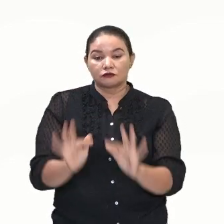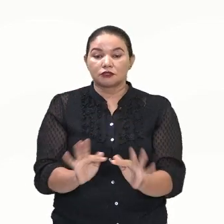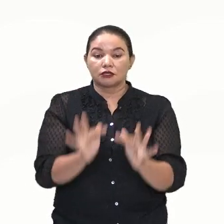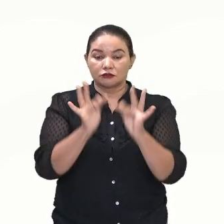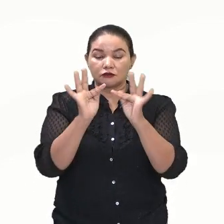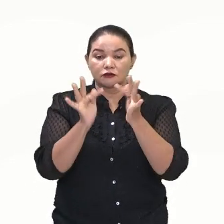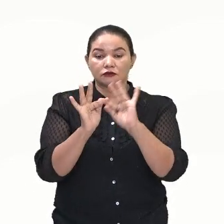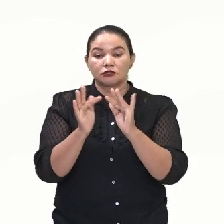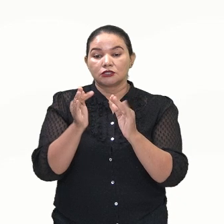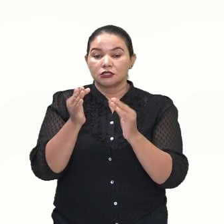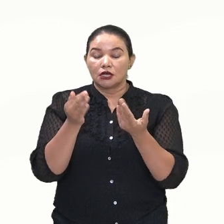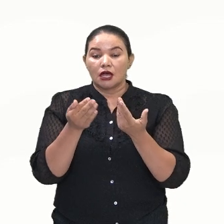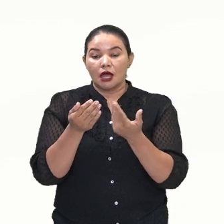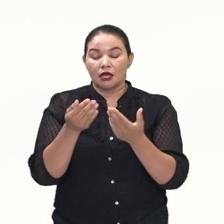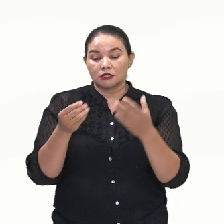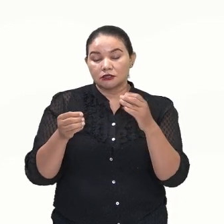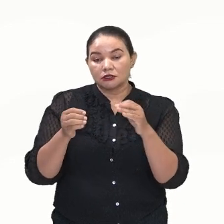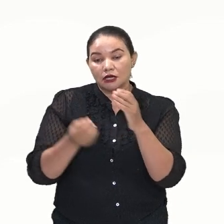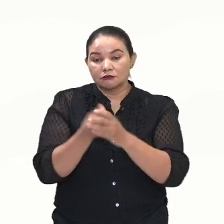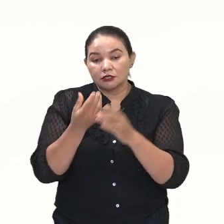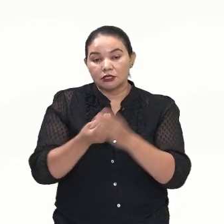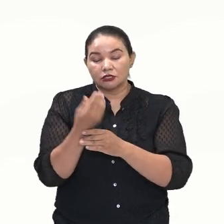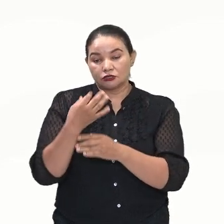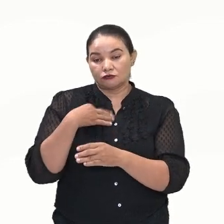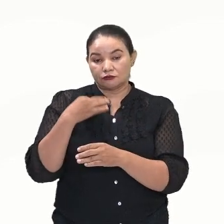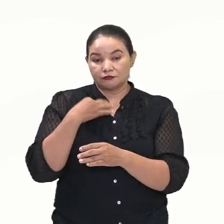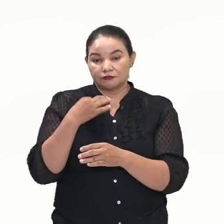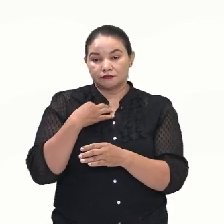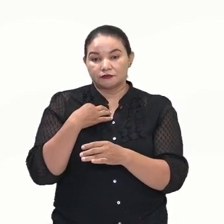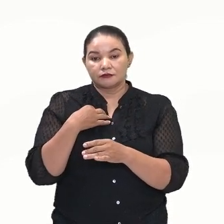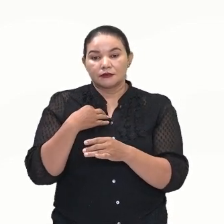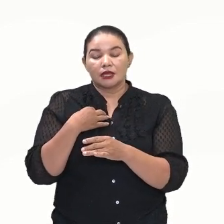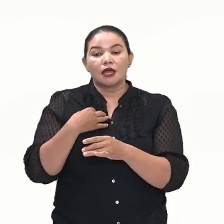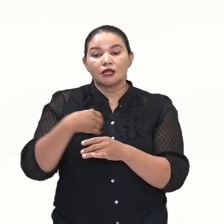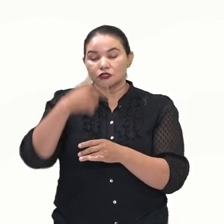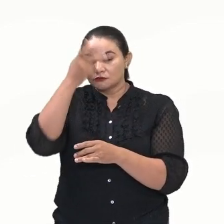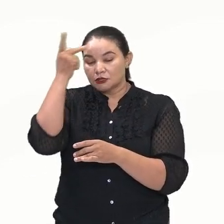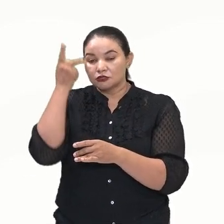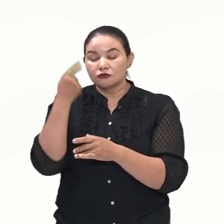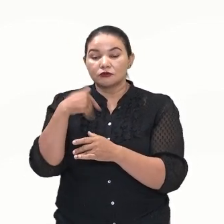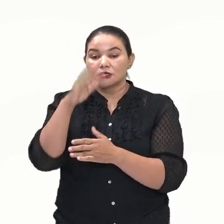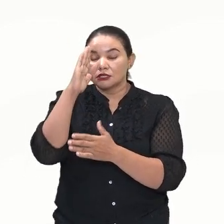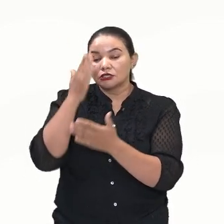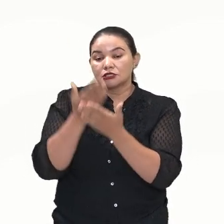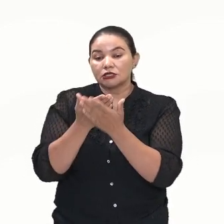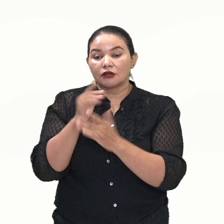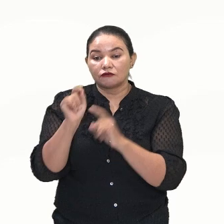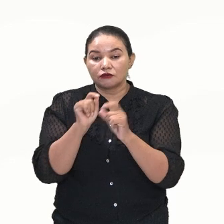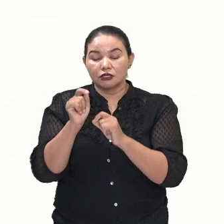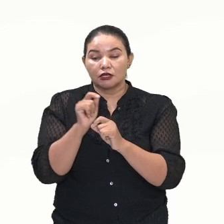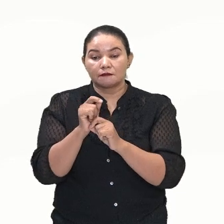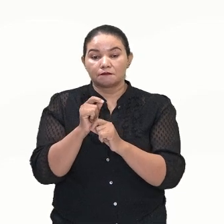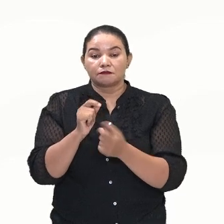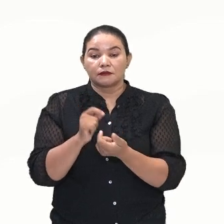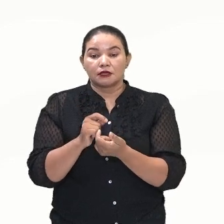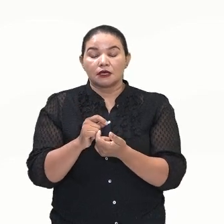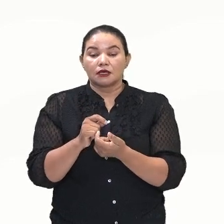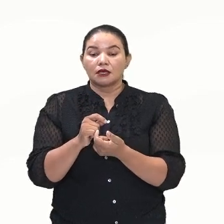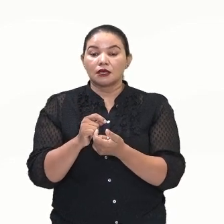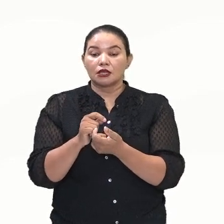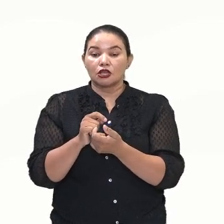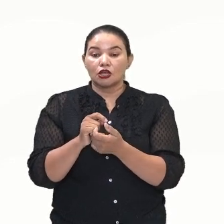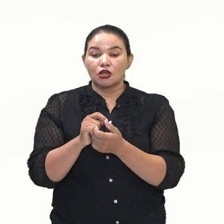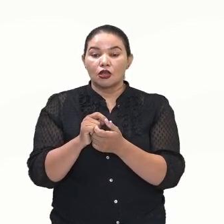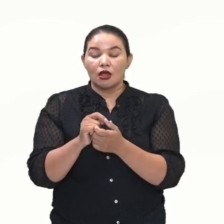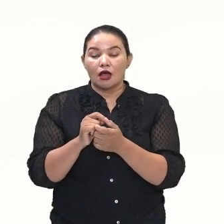na produção têxtil. Então, essas pessoas, elas acreditavam que o responsável por retirar os